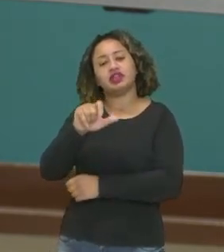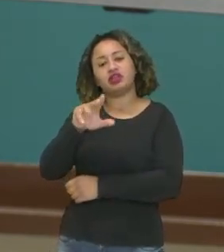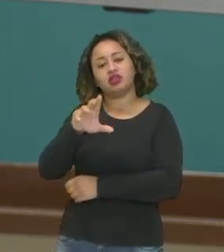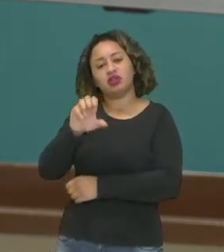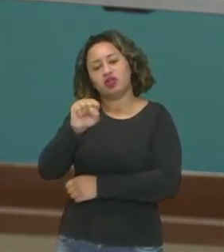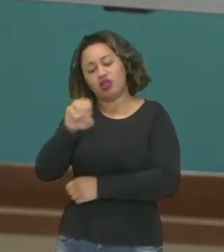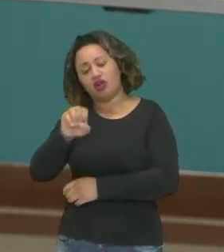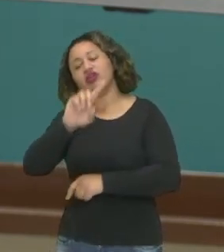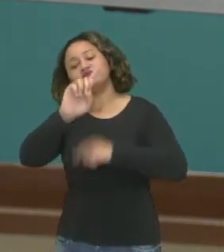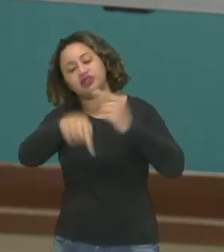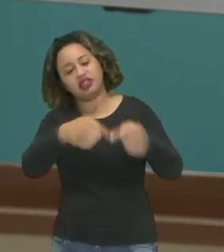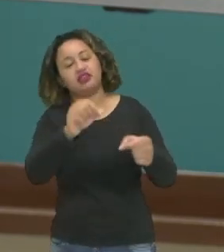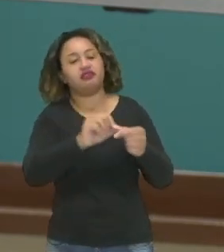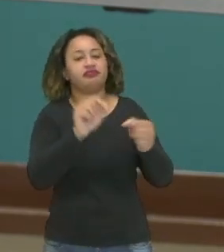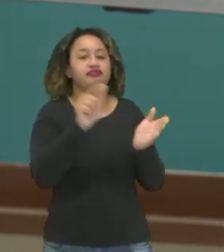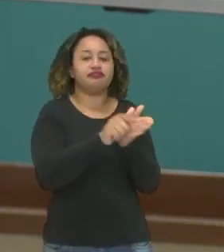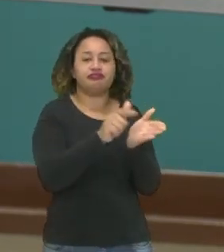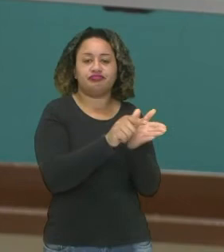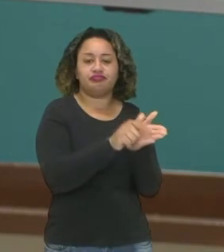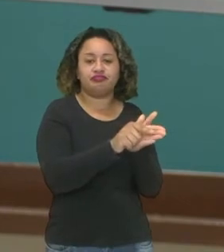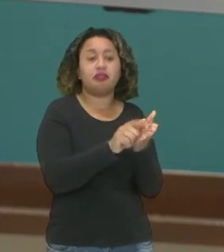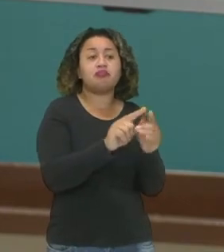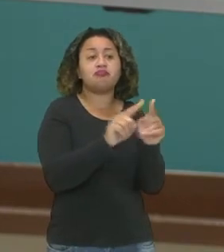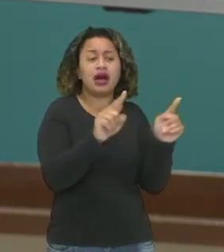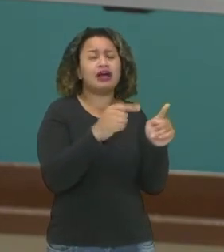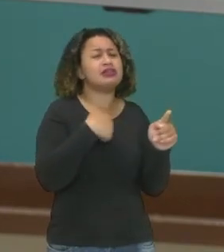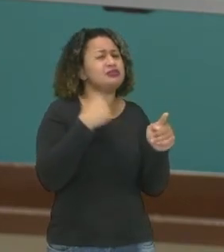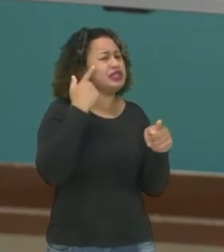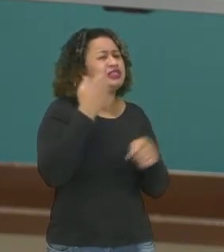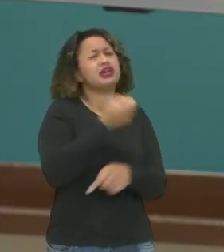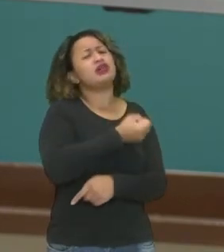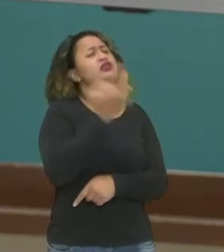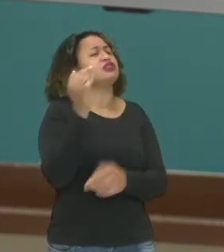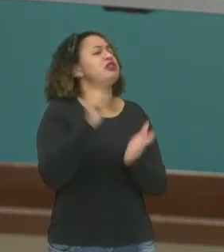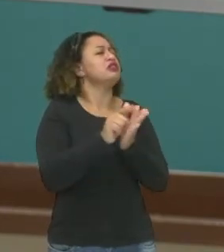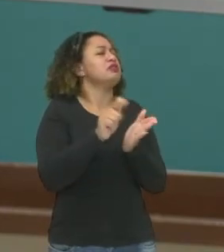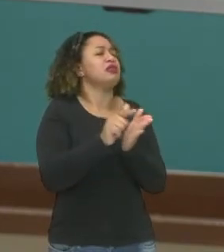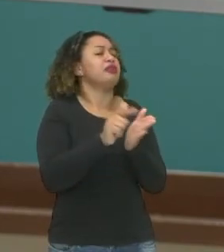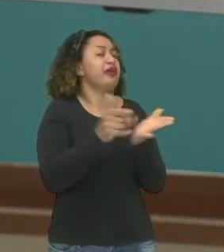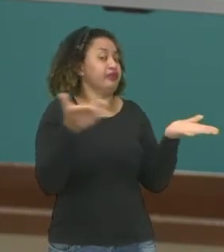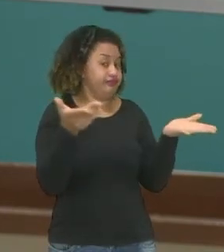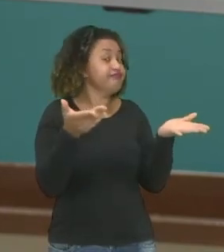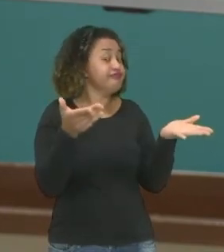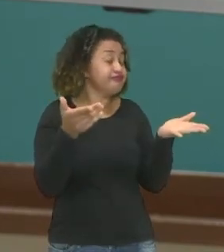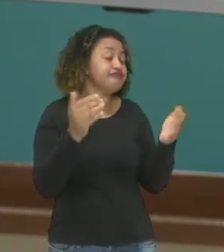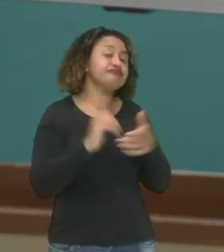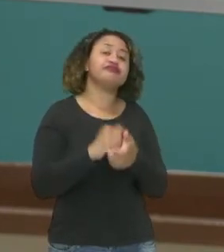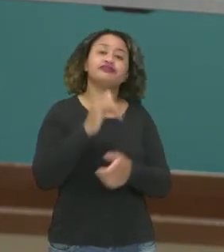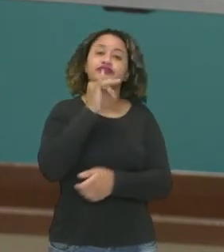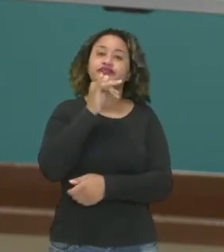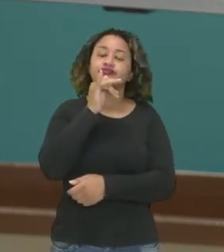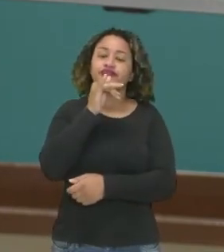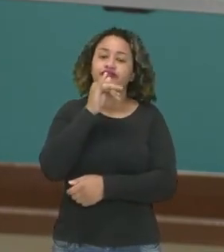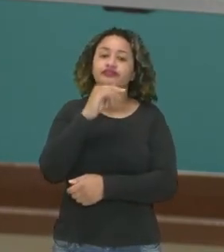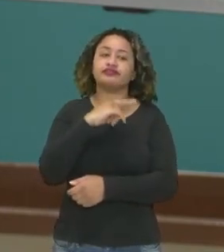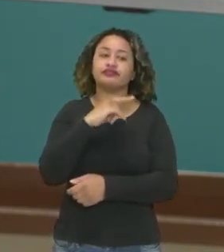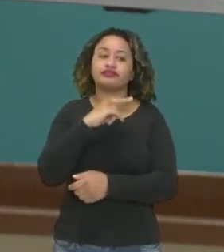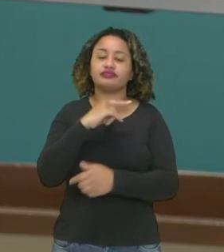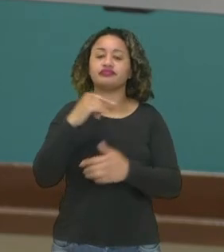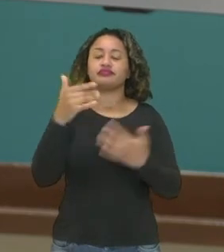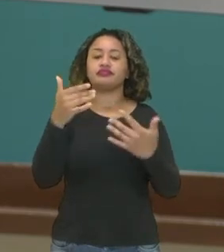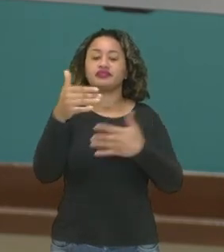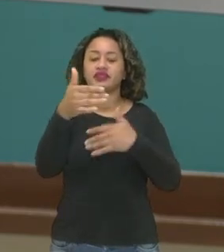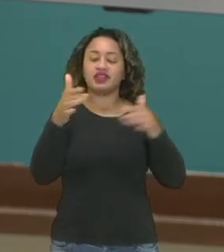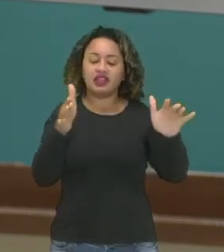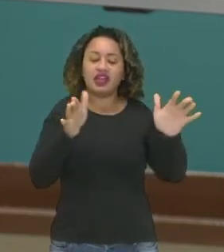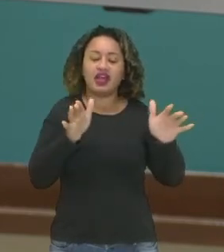foi tirado de uma madeira. Mas pense a quantidade de papel que não vai, né? Você tem aí, por exemplo, as caixarias que fazem as